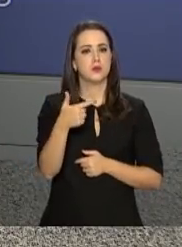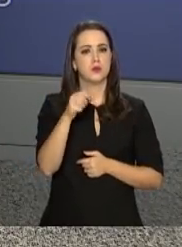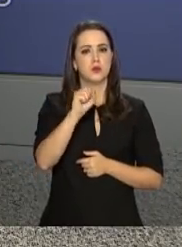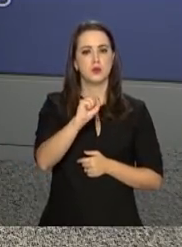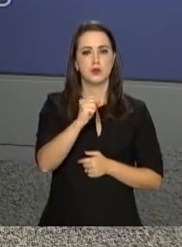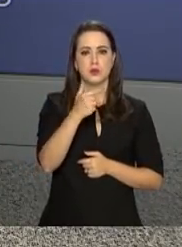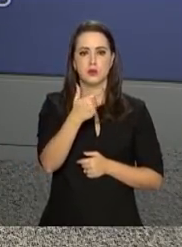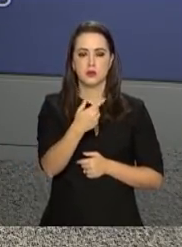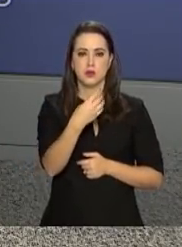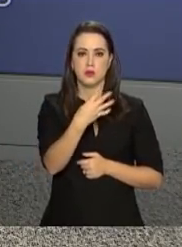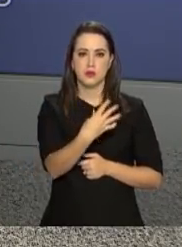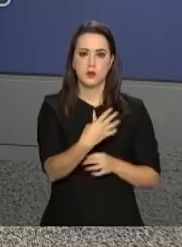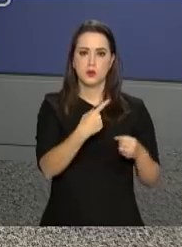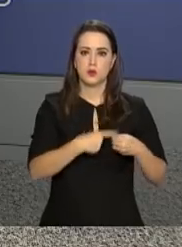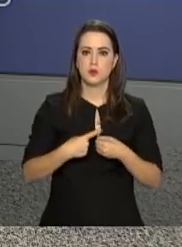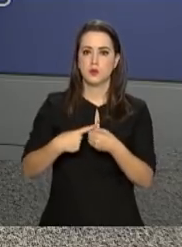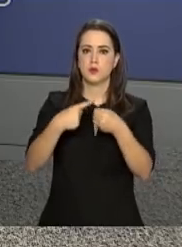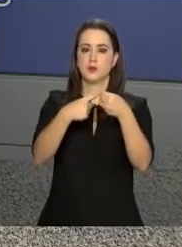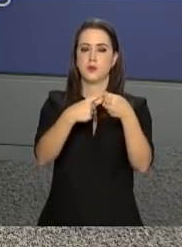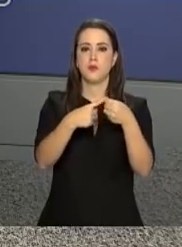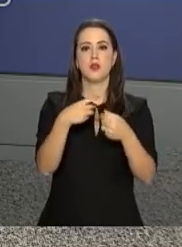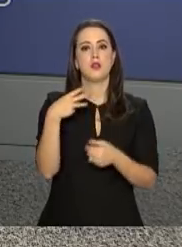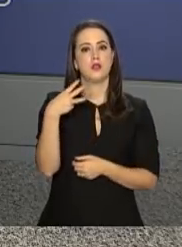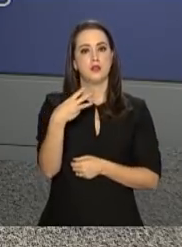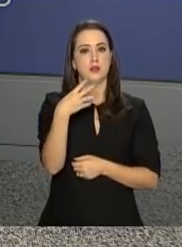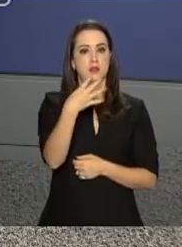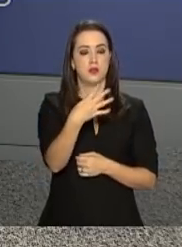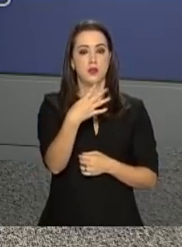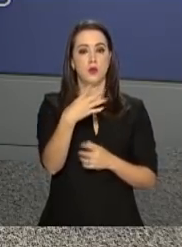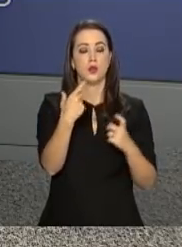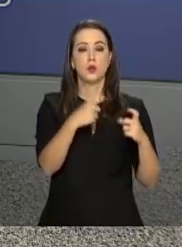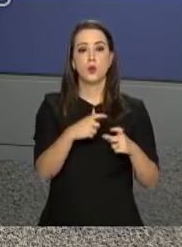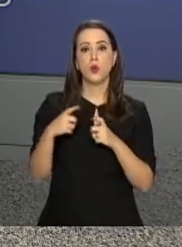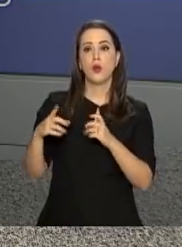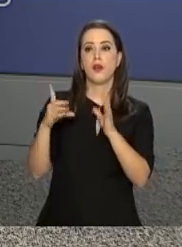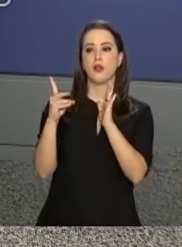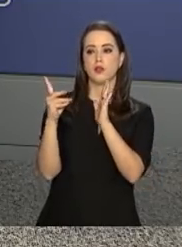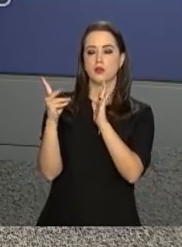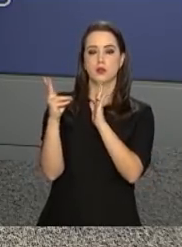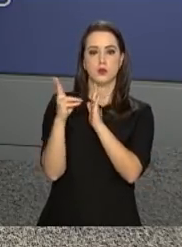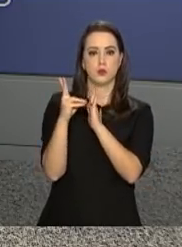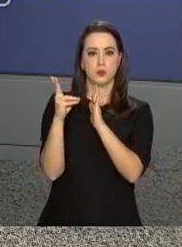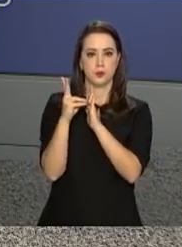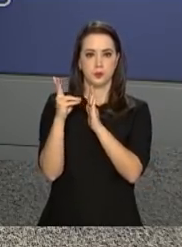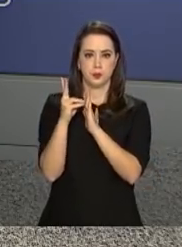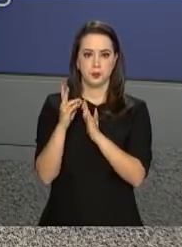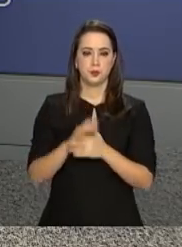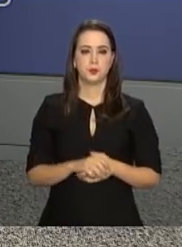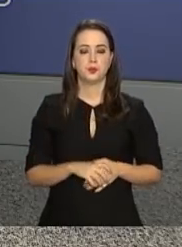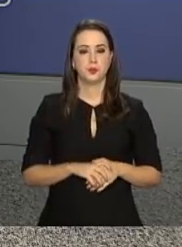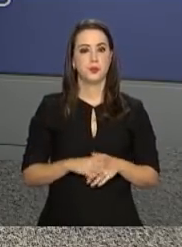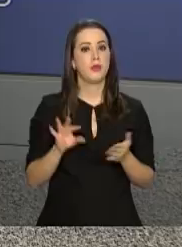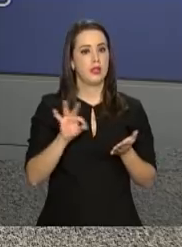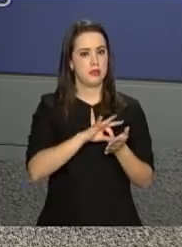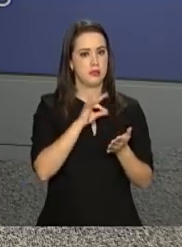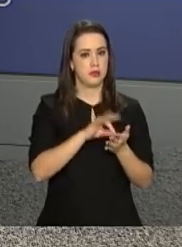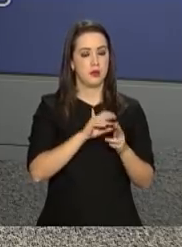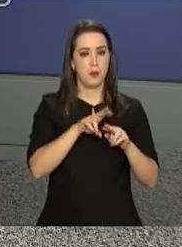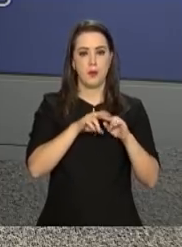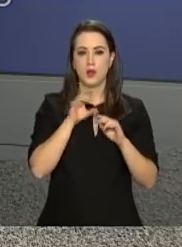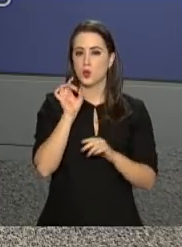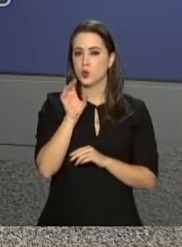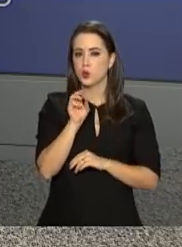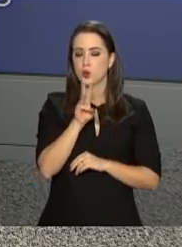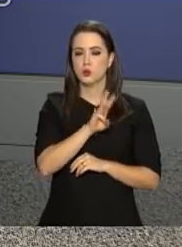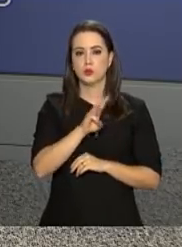em 2824 municípios e 34 distritos sanitários indígenas a inscrição é